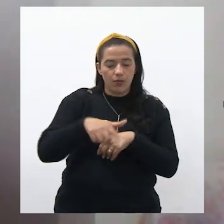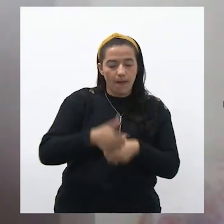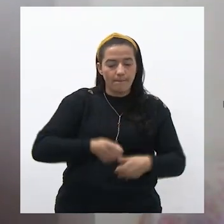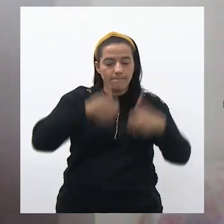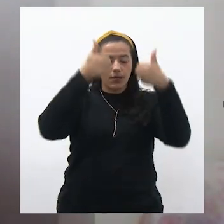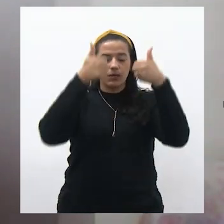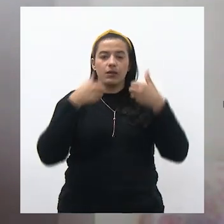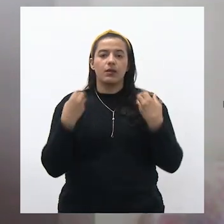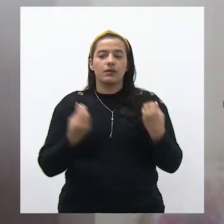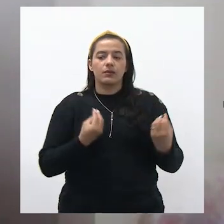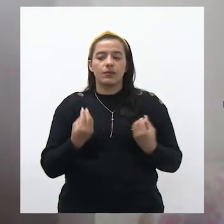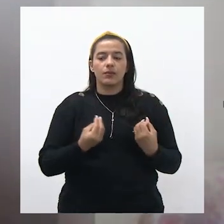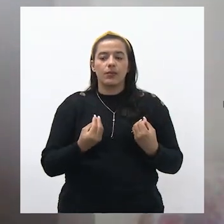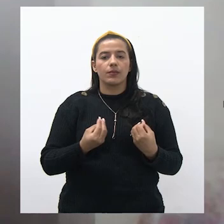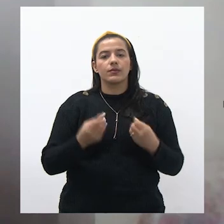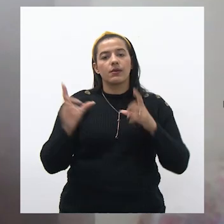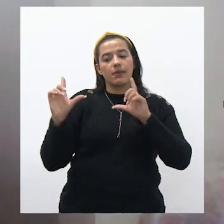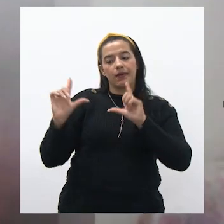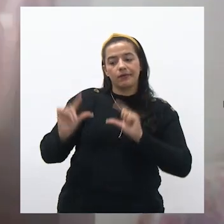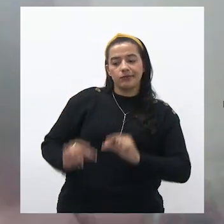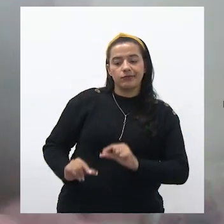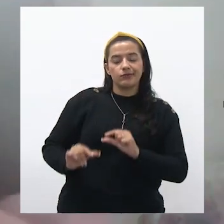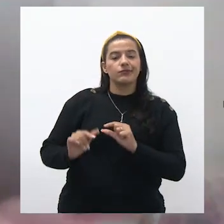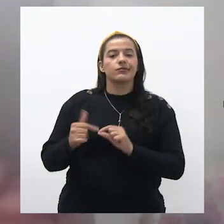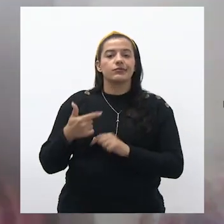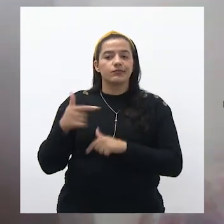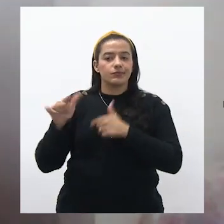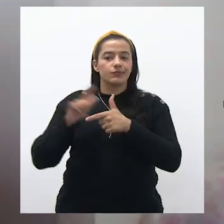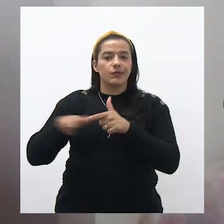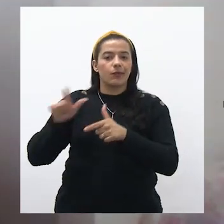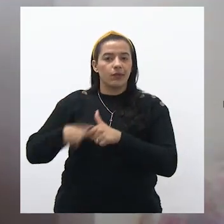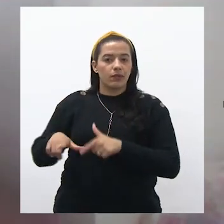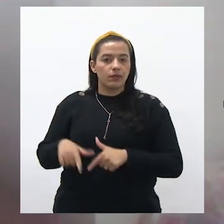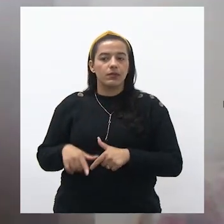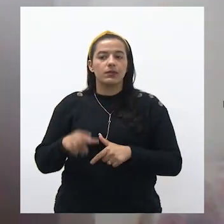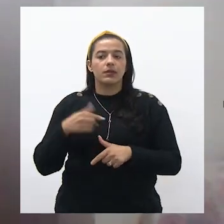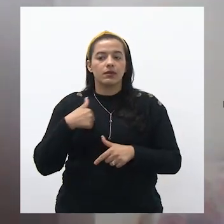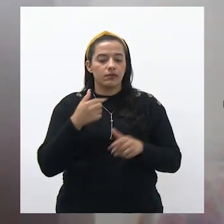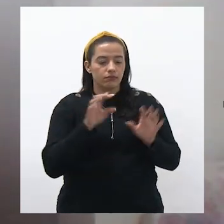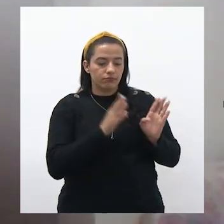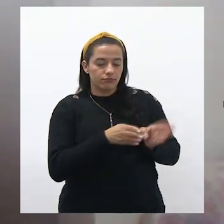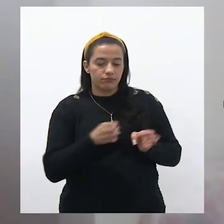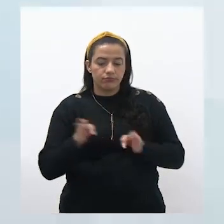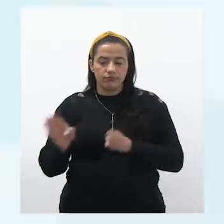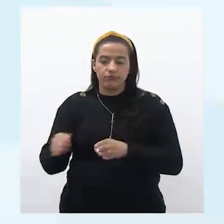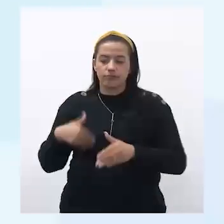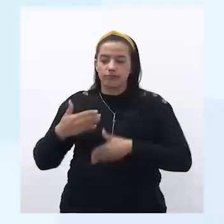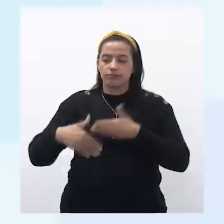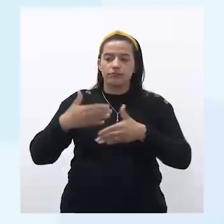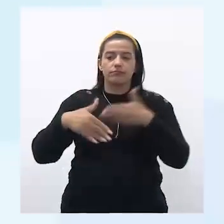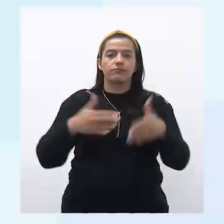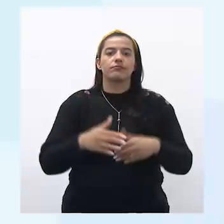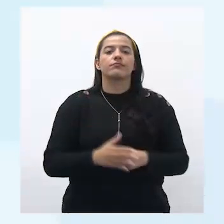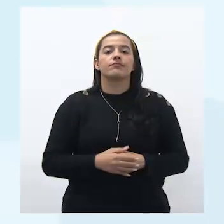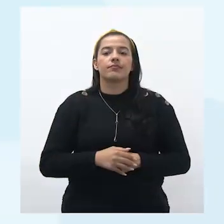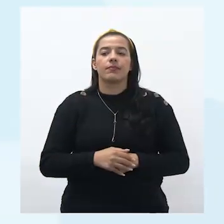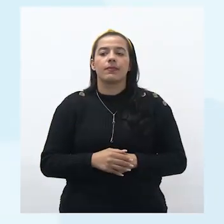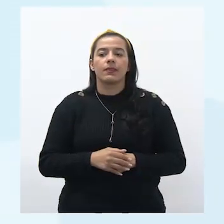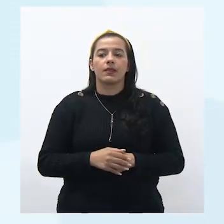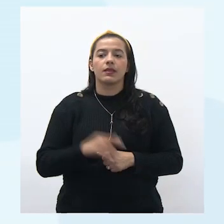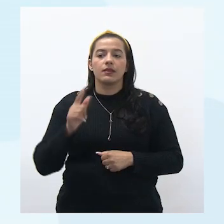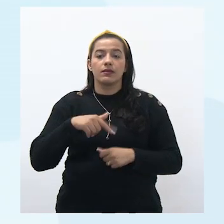com isso, para reduzir esses impactos, e faz o seu plano de desenvolvimento pessoal que o professor acompanha ao longo do caminho. Vocês percebem que